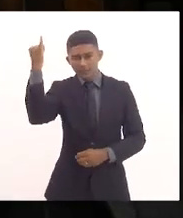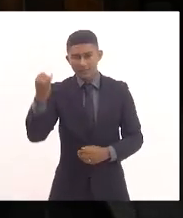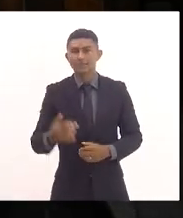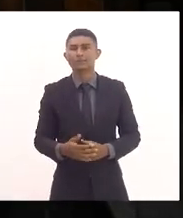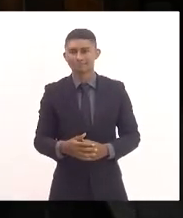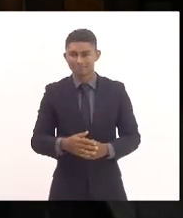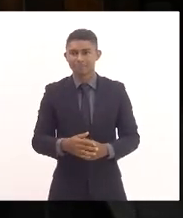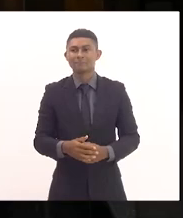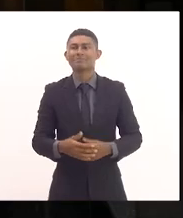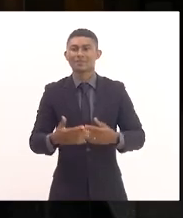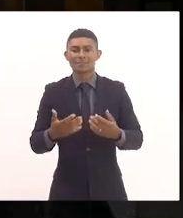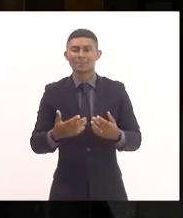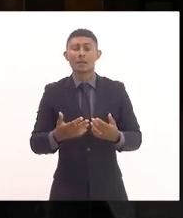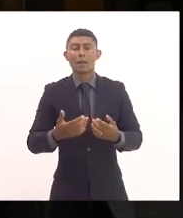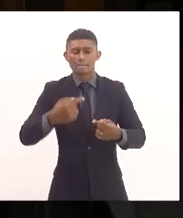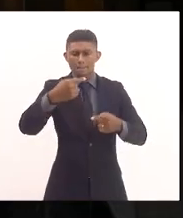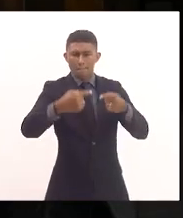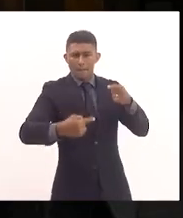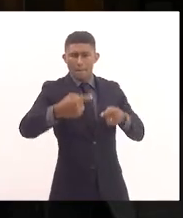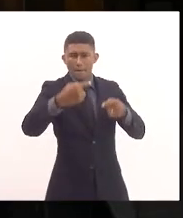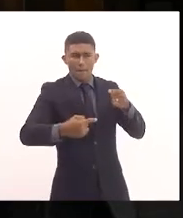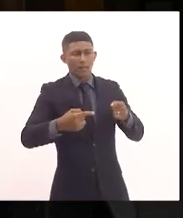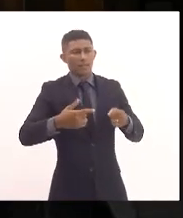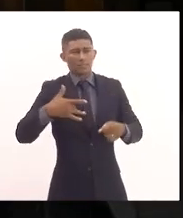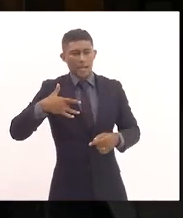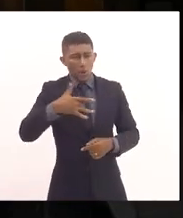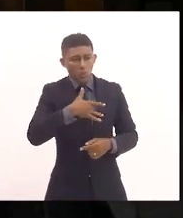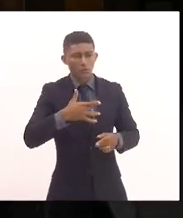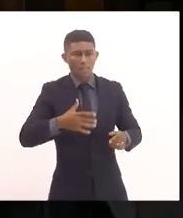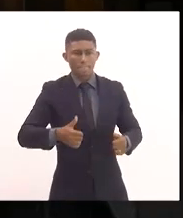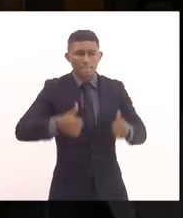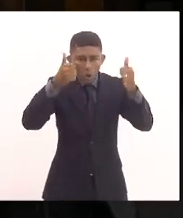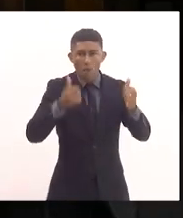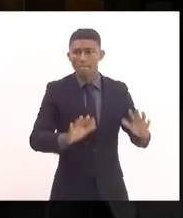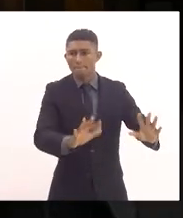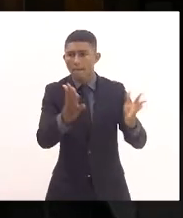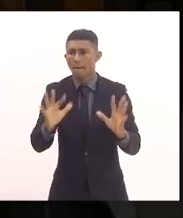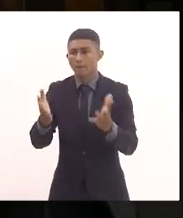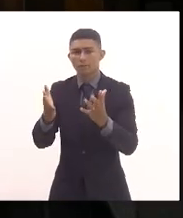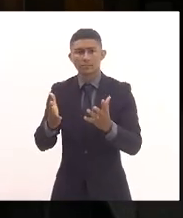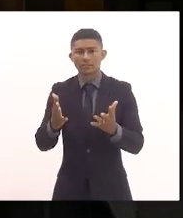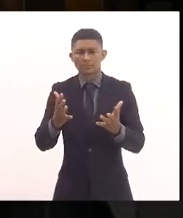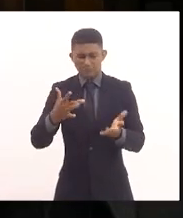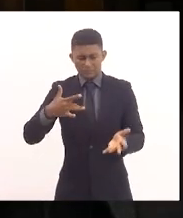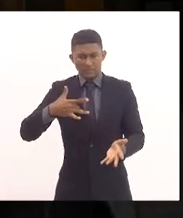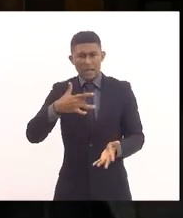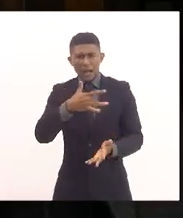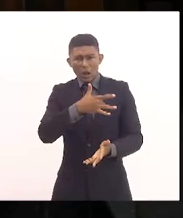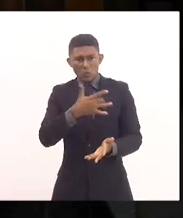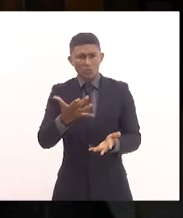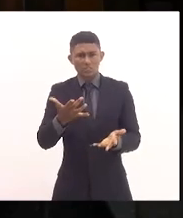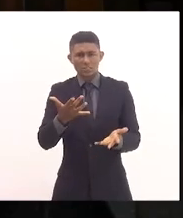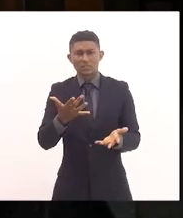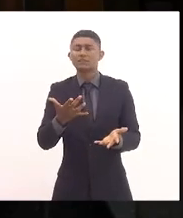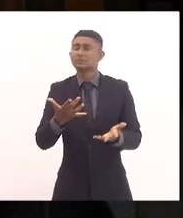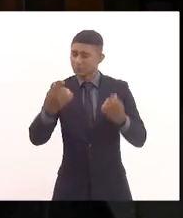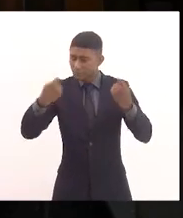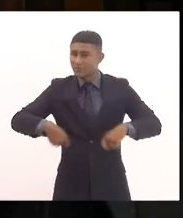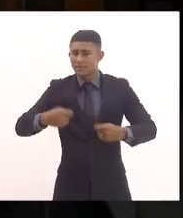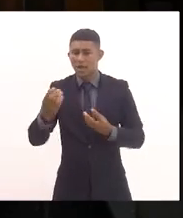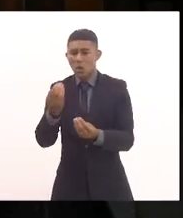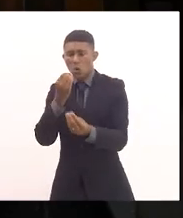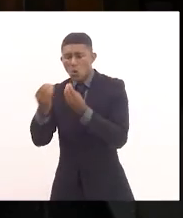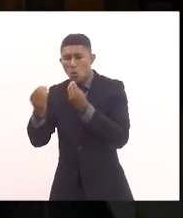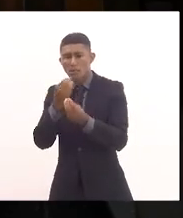da garantia de uma política de promoção à saúde. Não há saúde sem segurança nutricional. Não